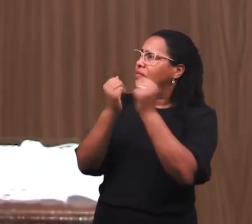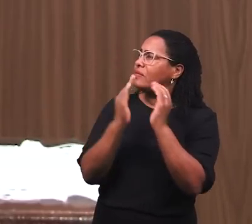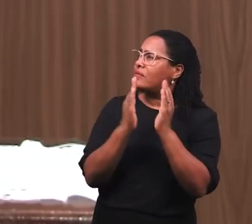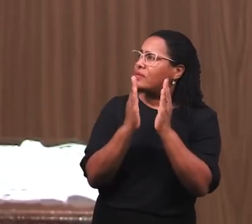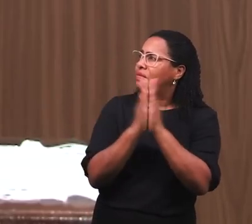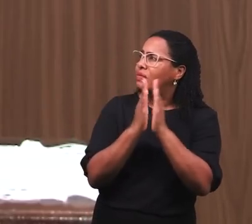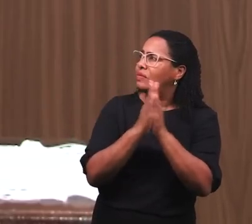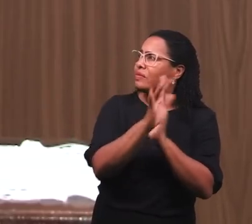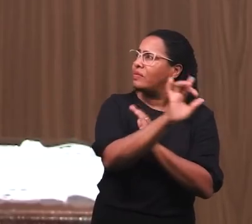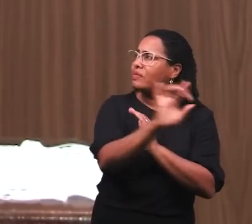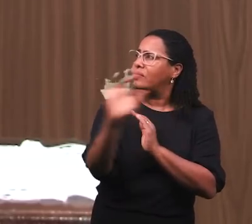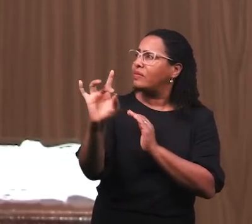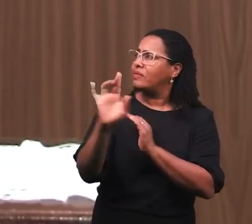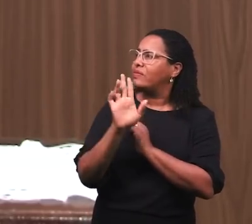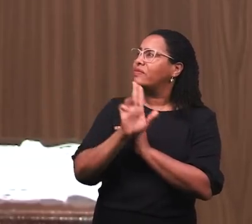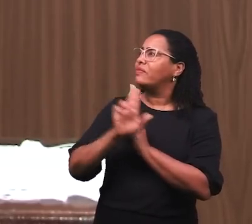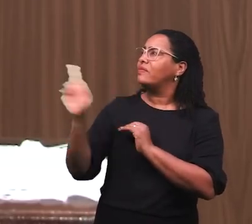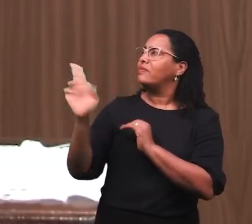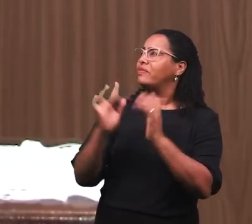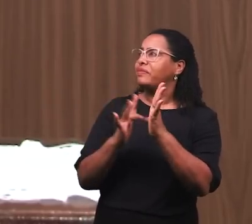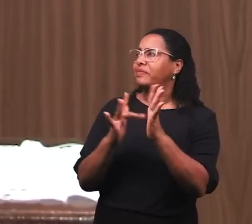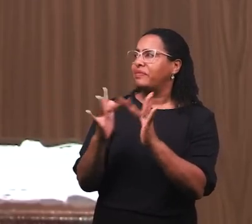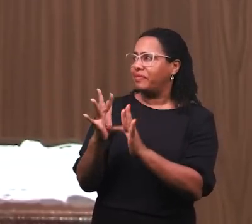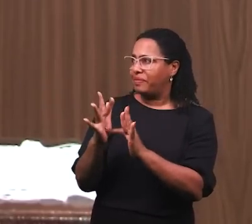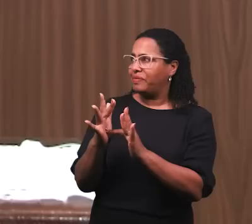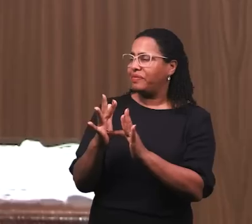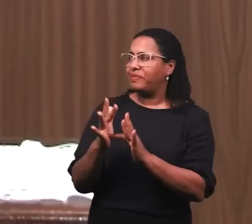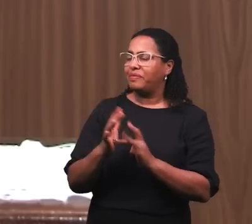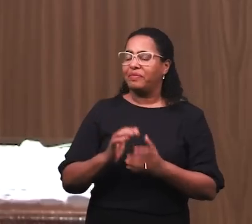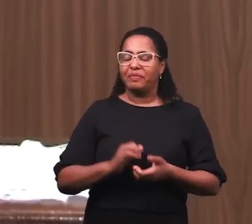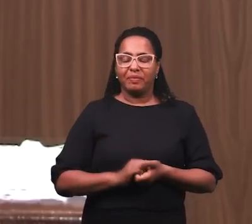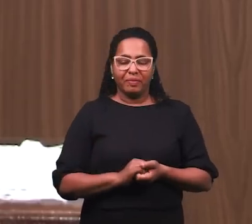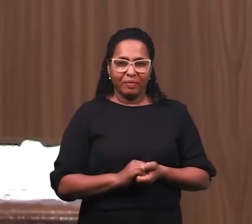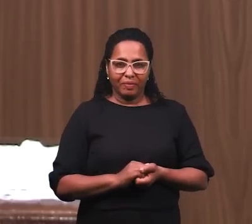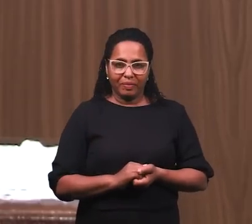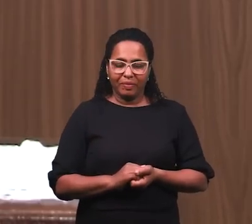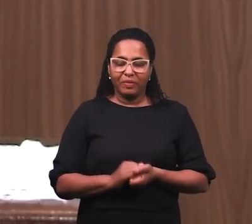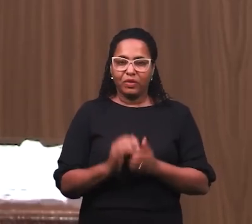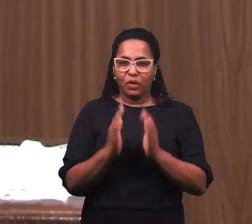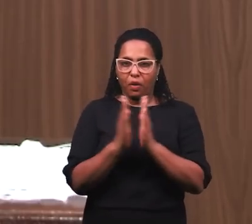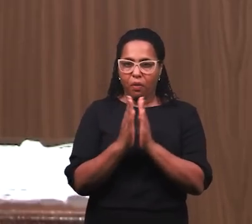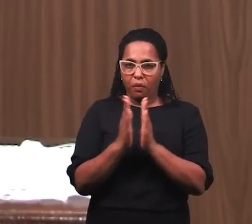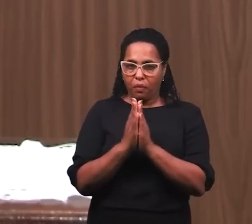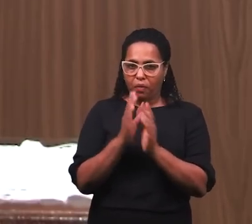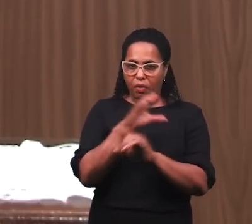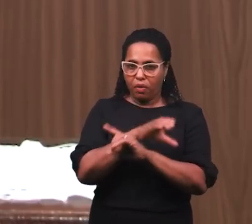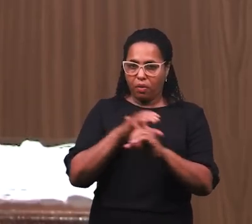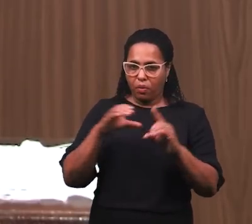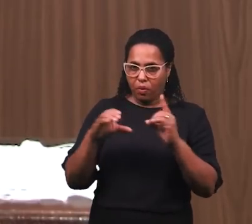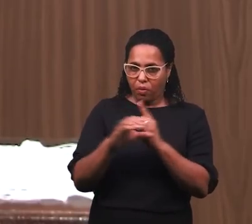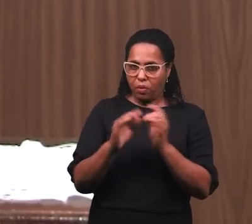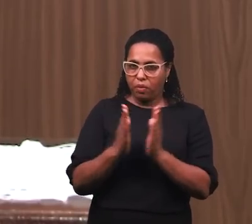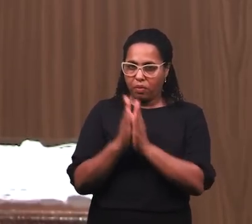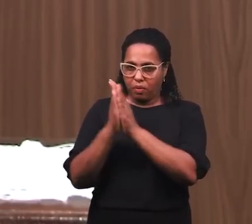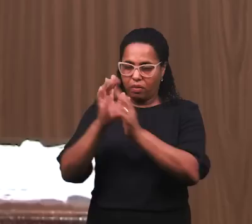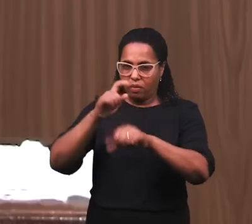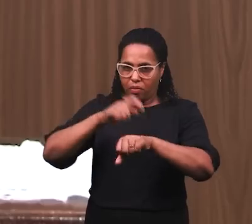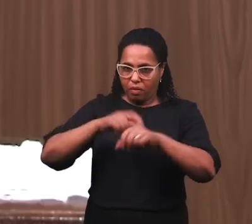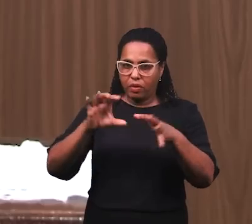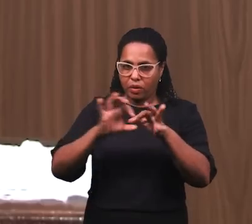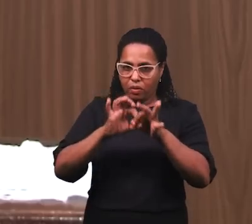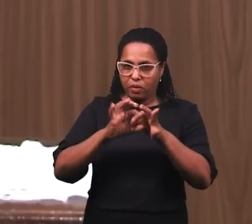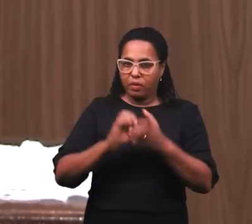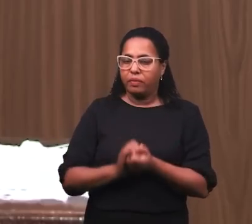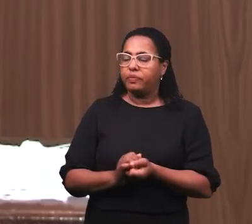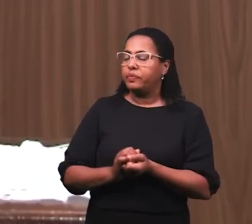a súplica de cada um em nome do Senhor Jesus. Nós vamos orar agora, entregando este culto. Fecha os Teus